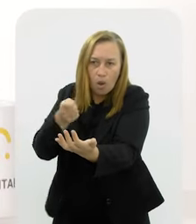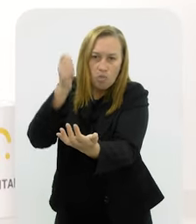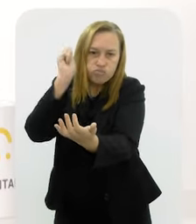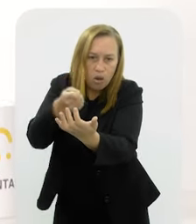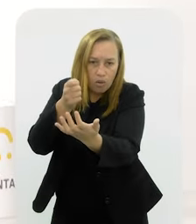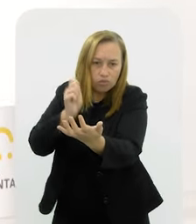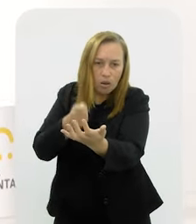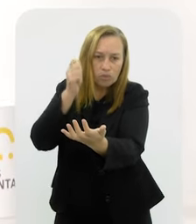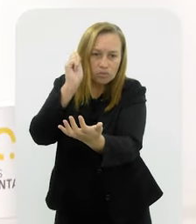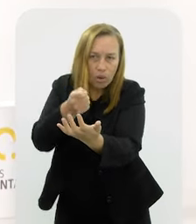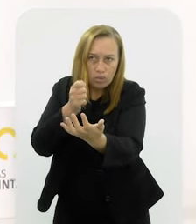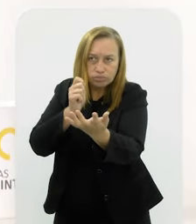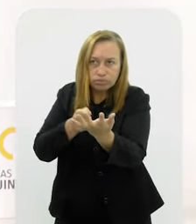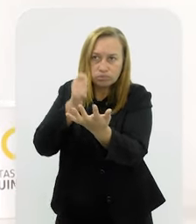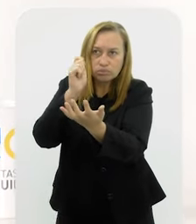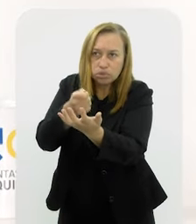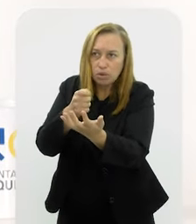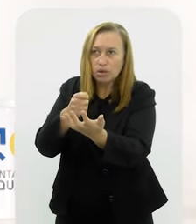cruzavam.